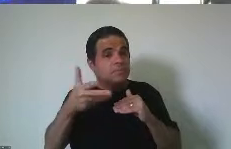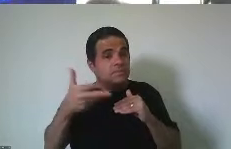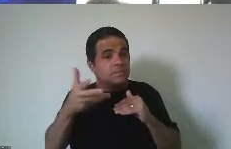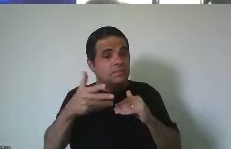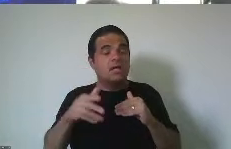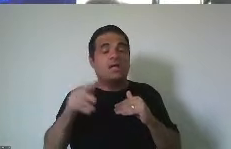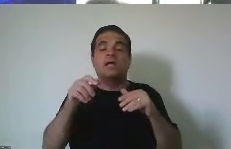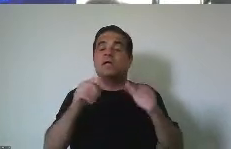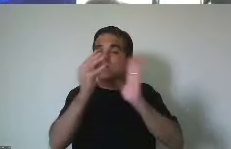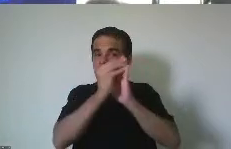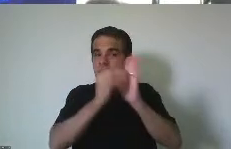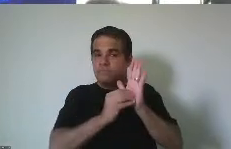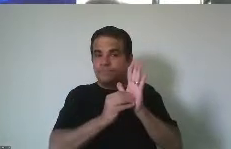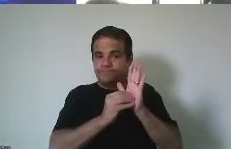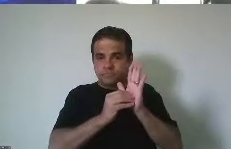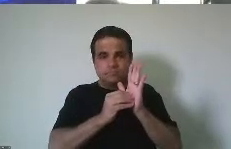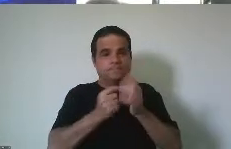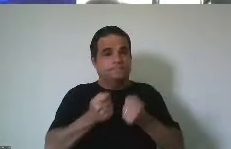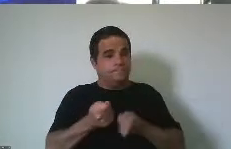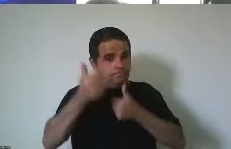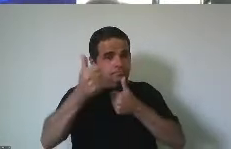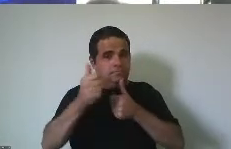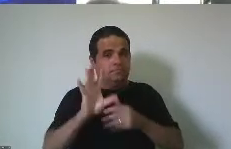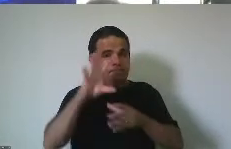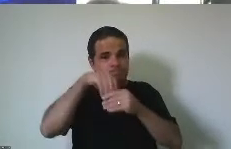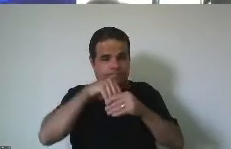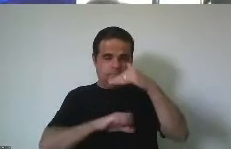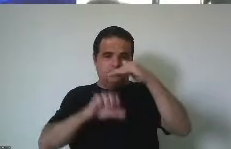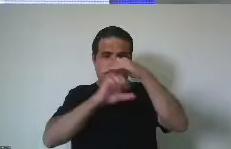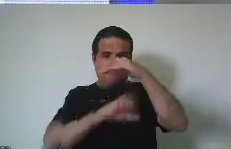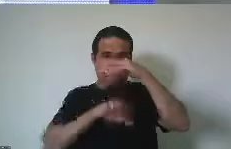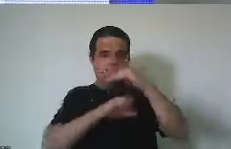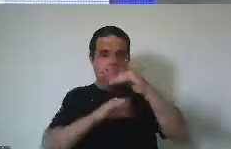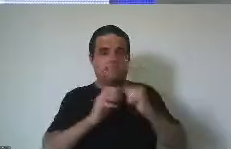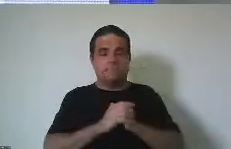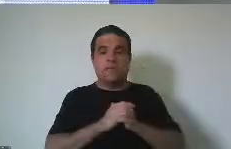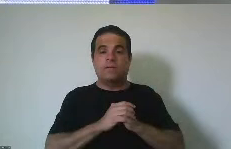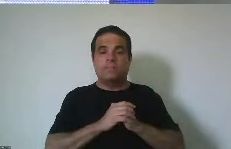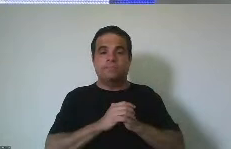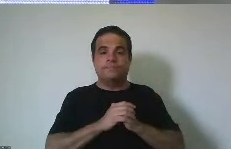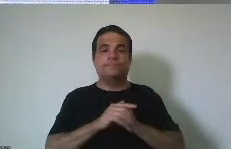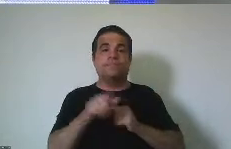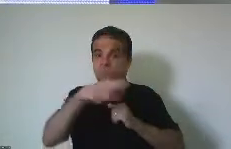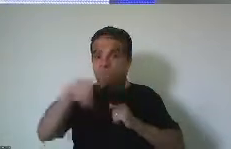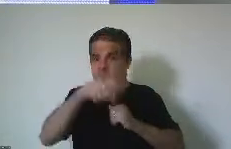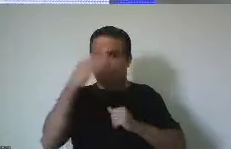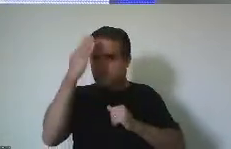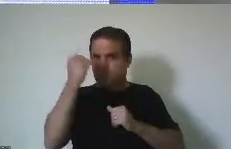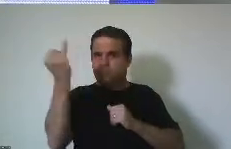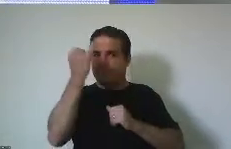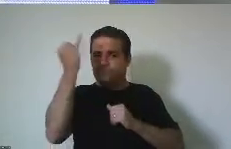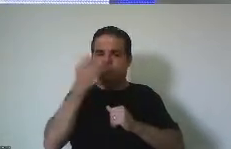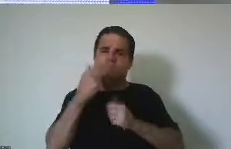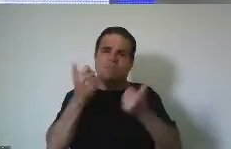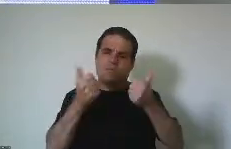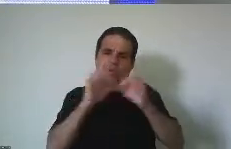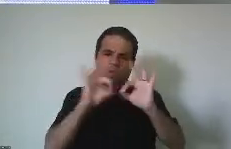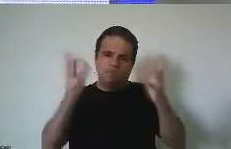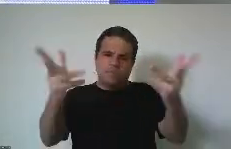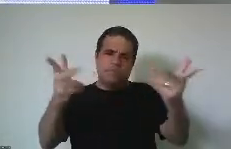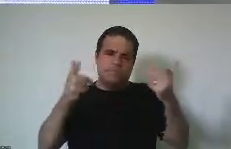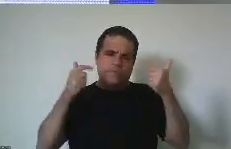no bônus de toda a companhia os operadores sabem que isso é importante e é maravilhoso ver como eles